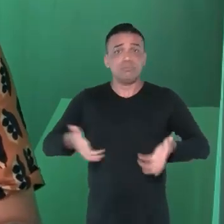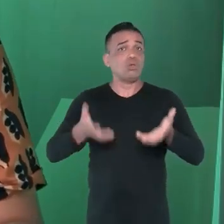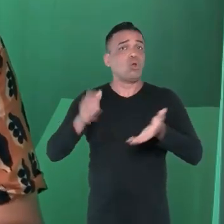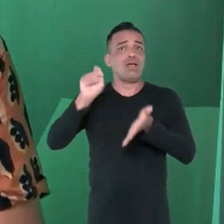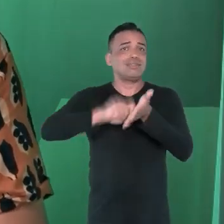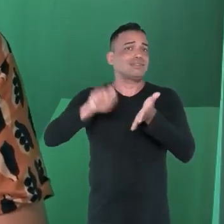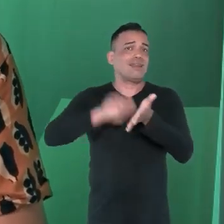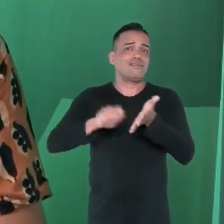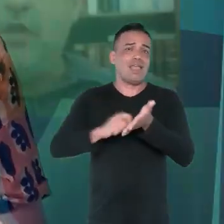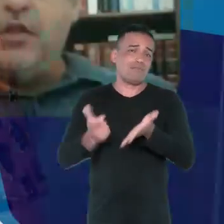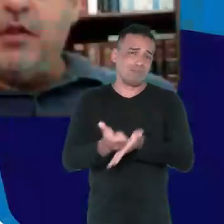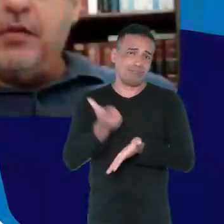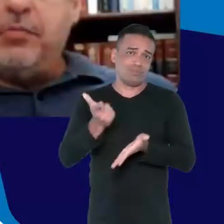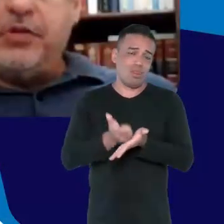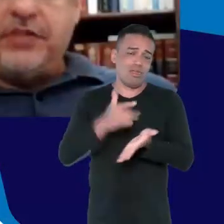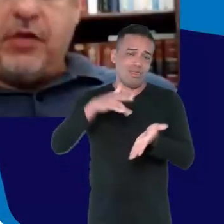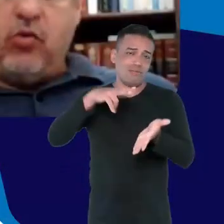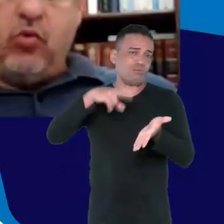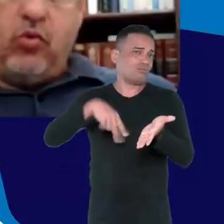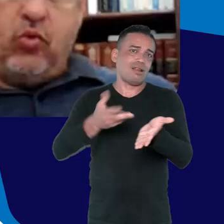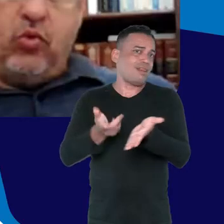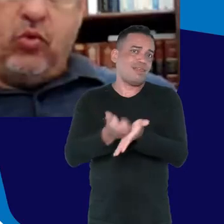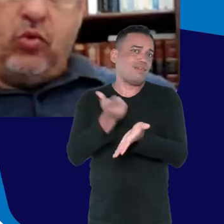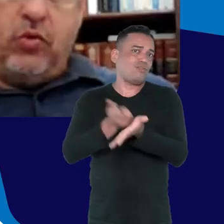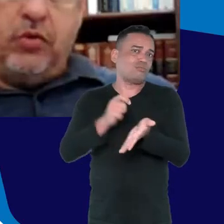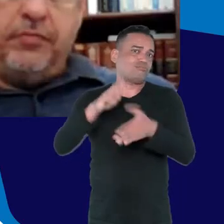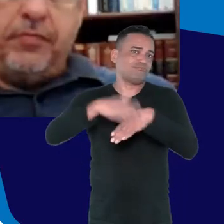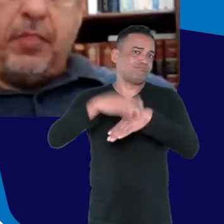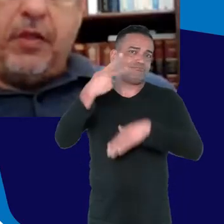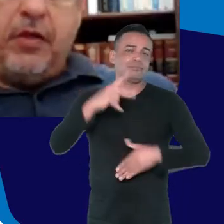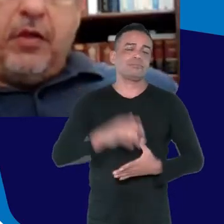um romance? Pois é,